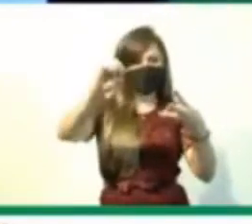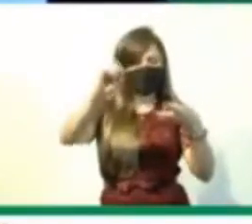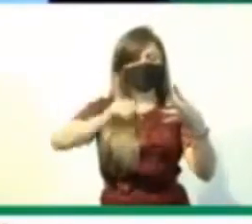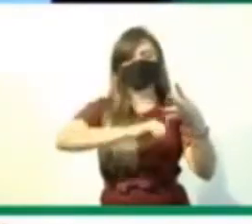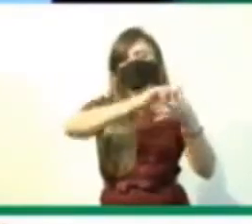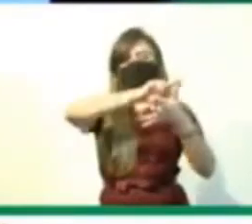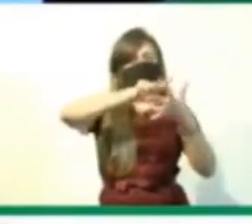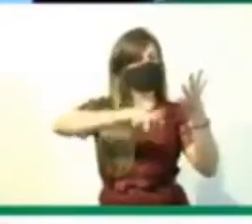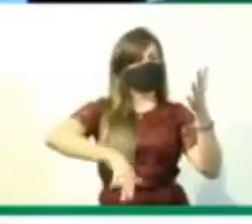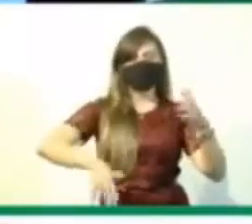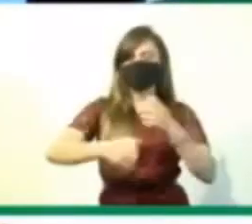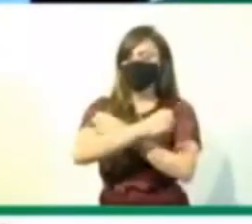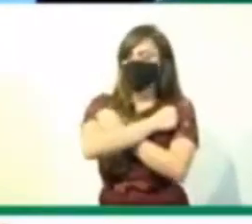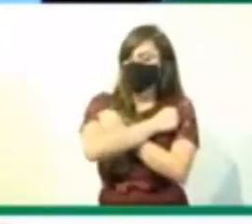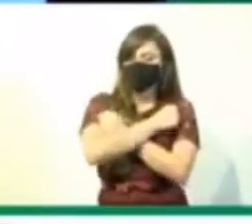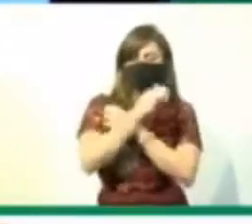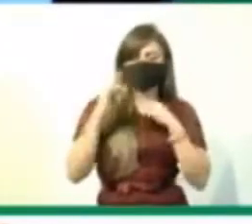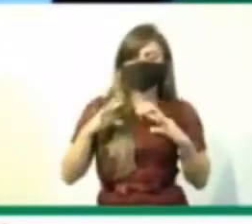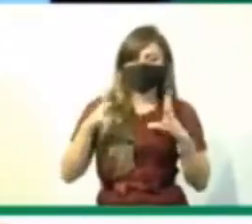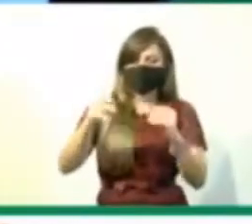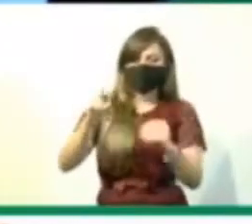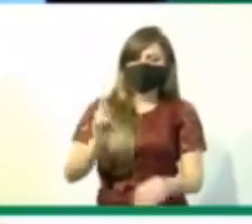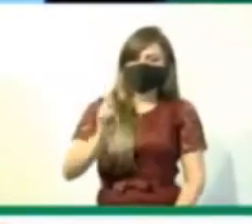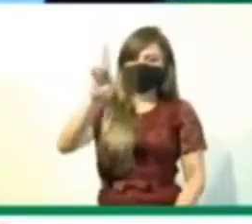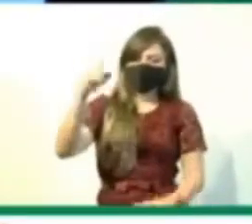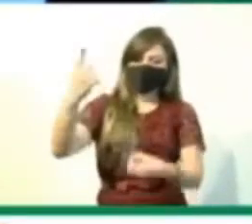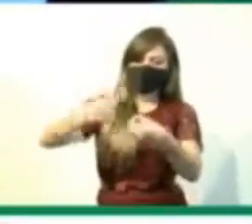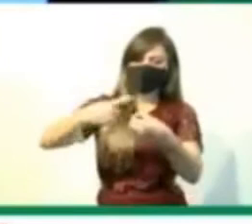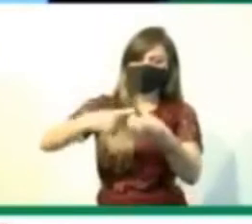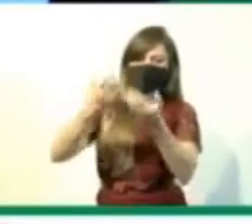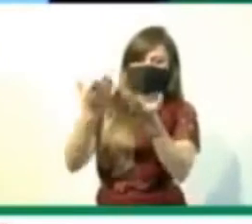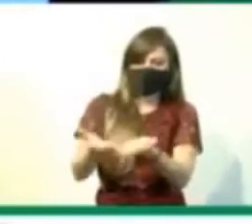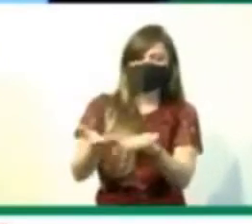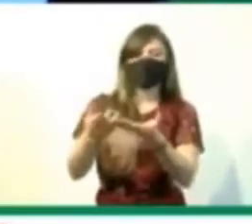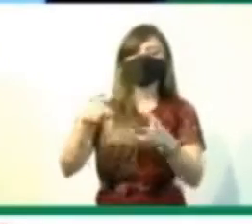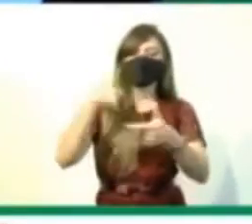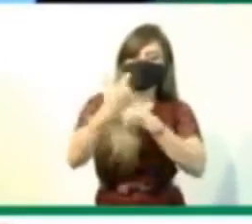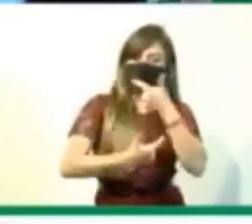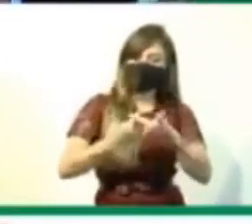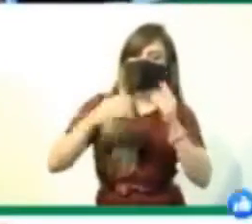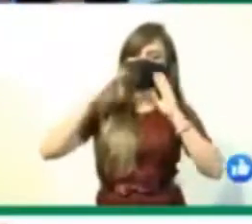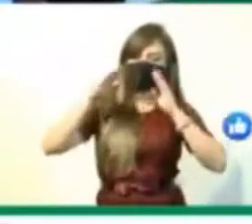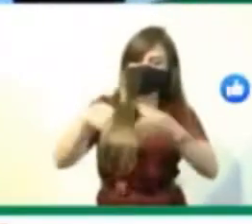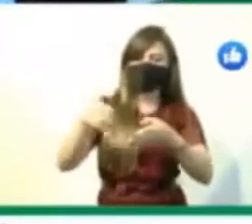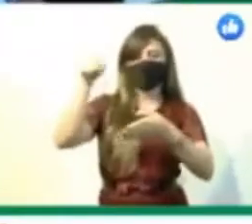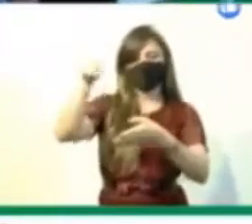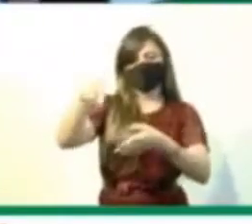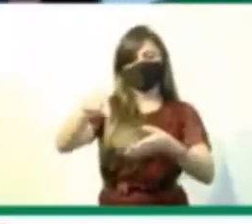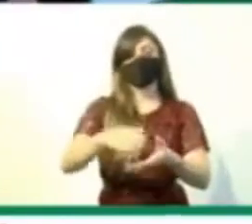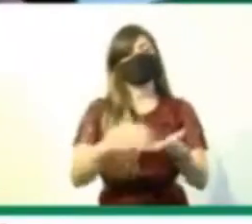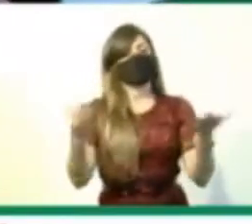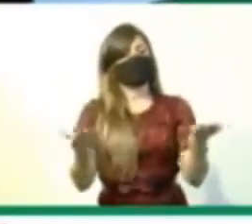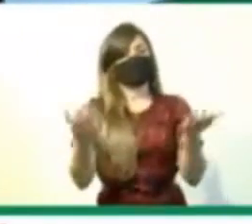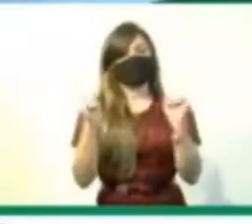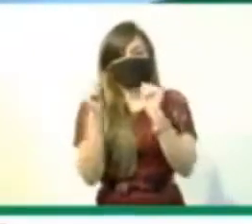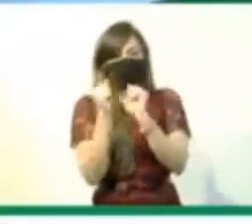Zé Nobre Guimarães. Enfim, deixar um abraço a todos aqueles que representam o município e trabalham em benefício do município. Mas vamos agora, eu vou